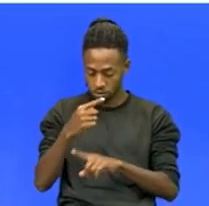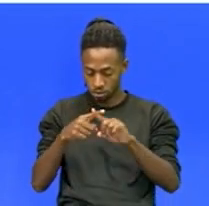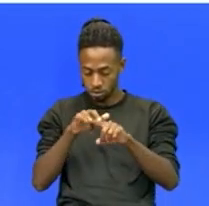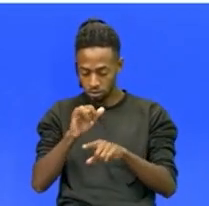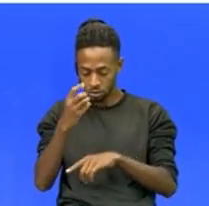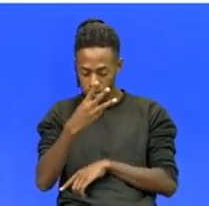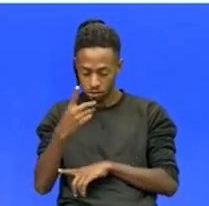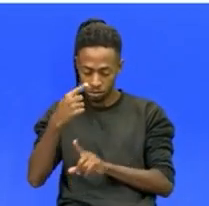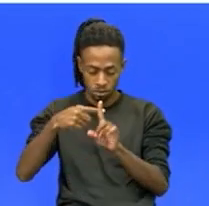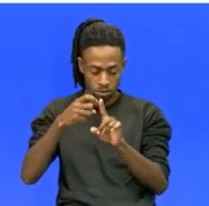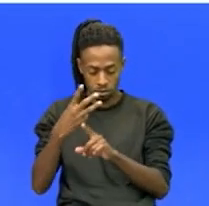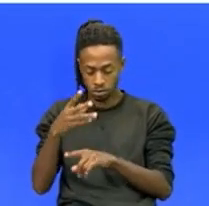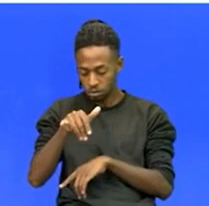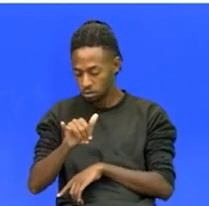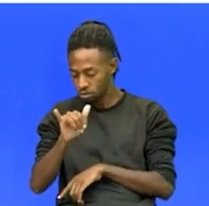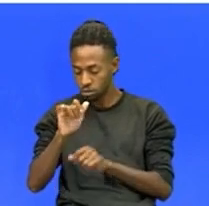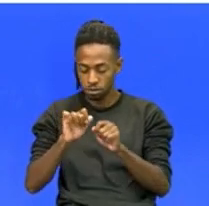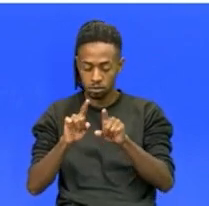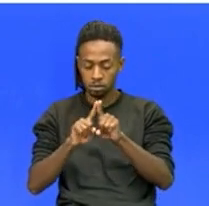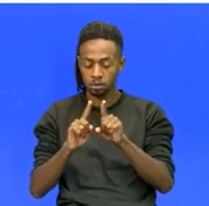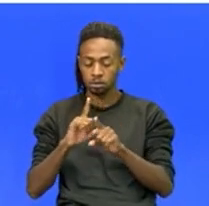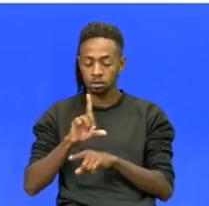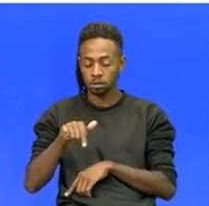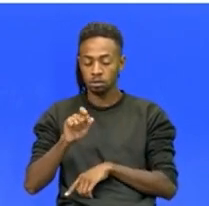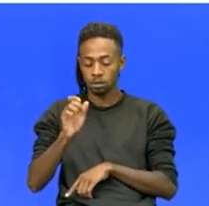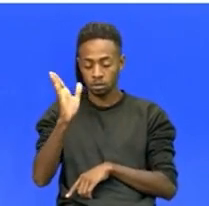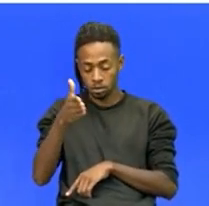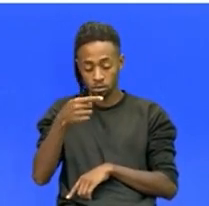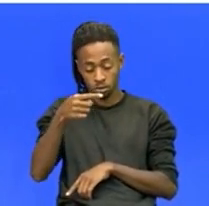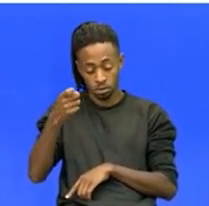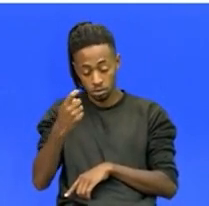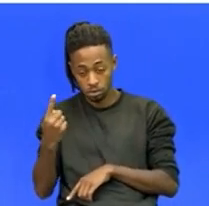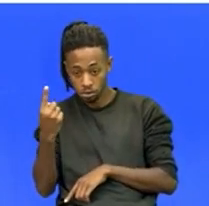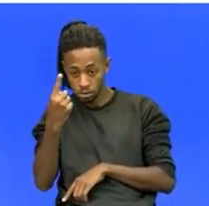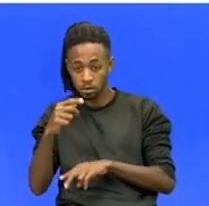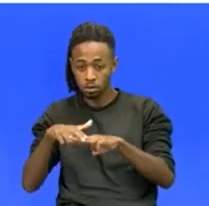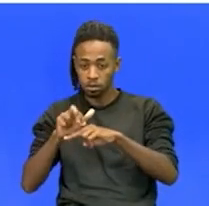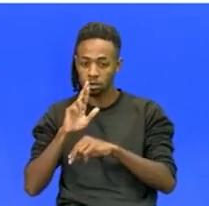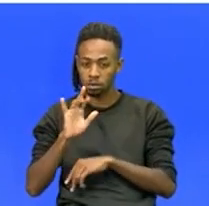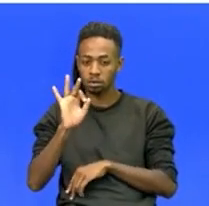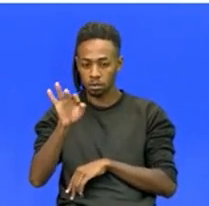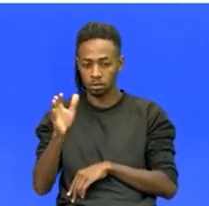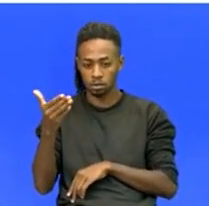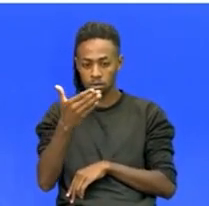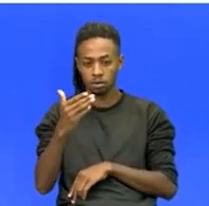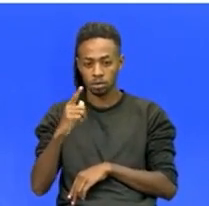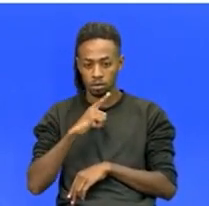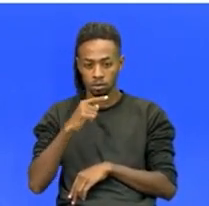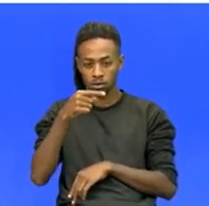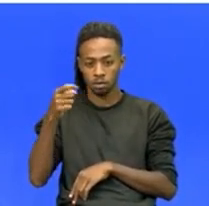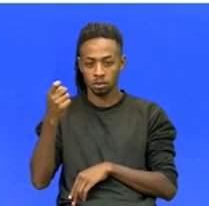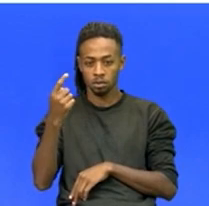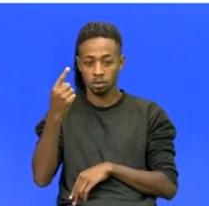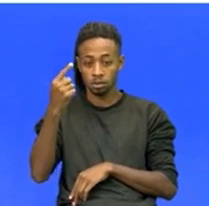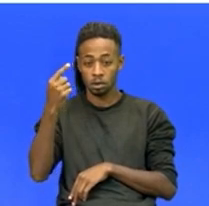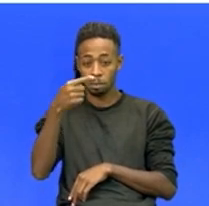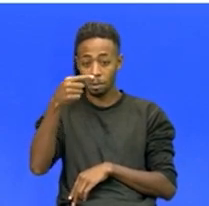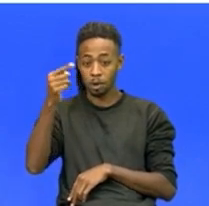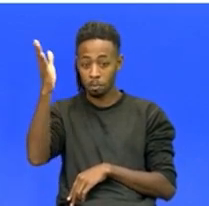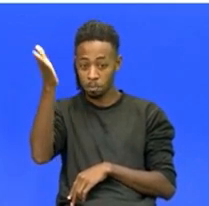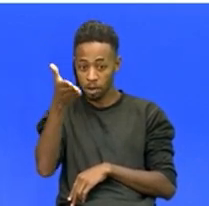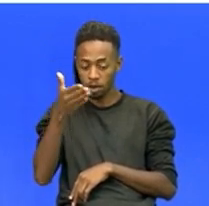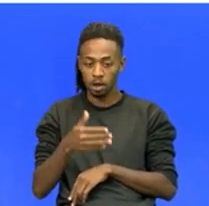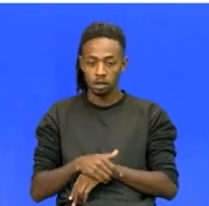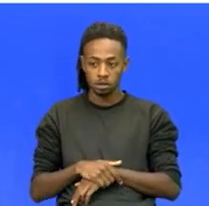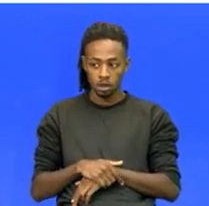mais 3y. O seu expoente é meio menos 1, por isso que a resposta ficou elevado a menos meio. E a